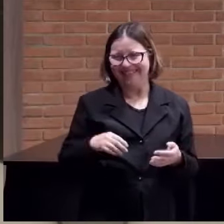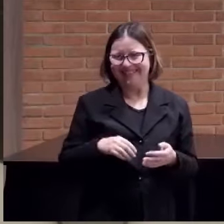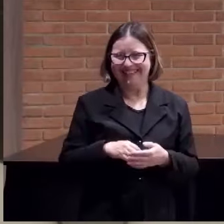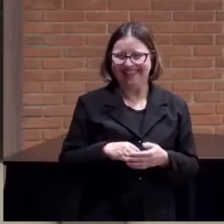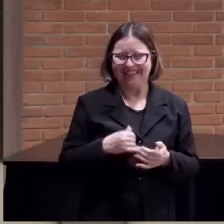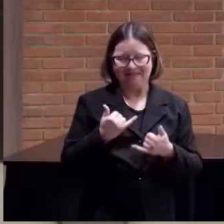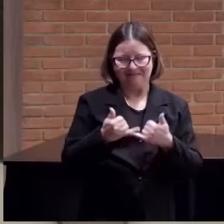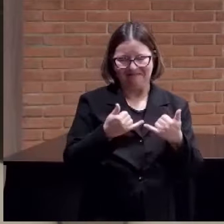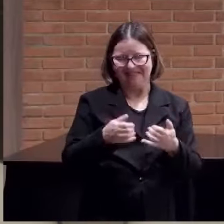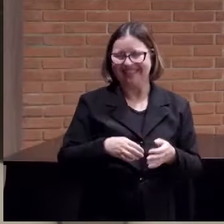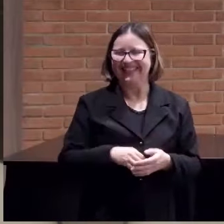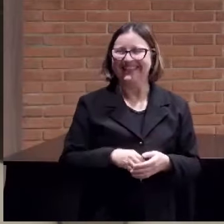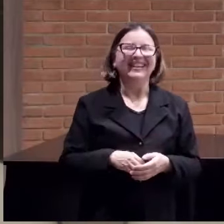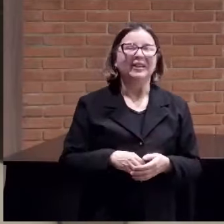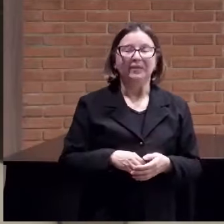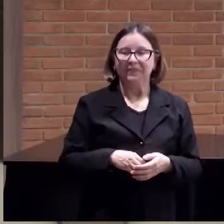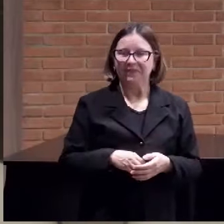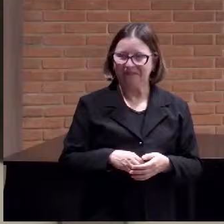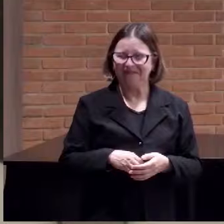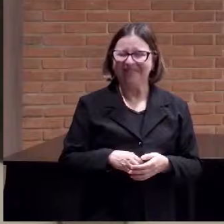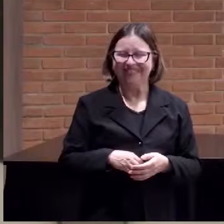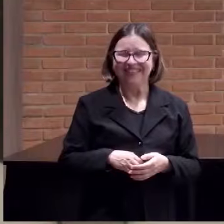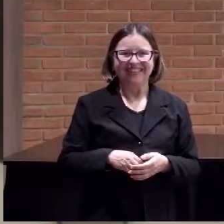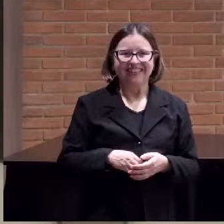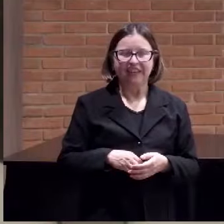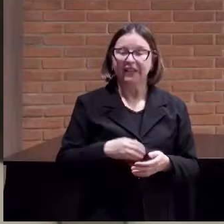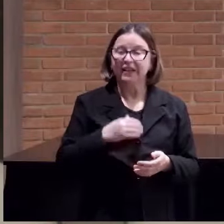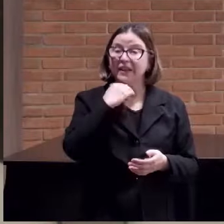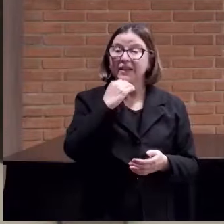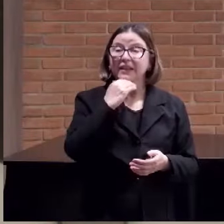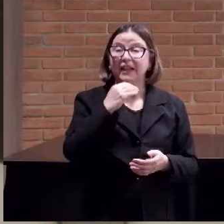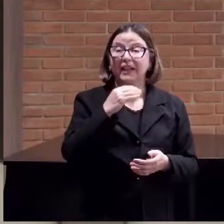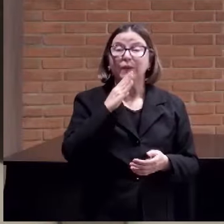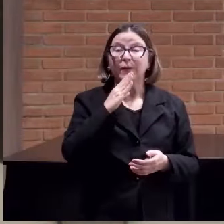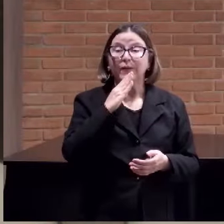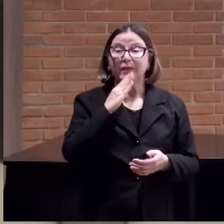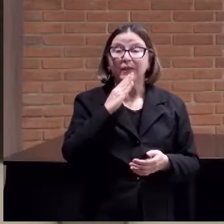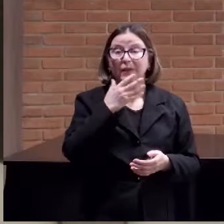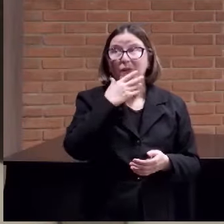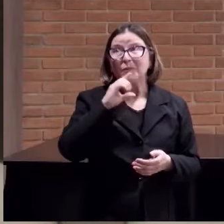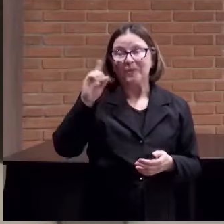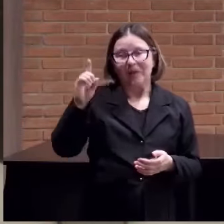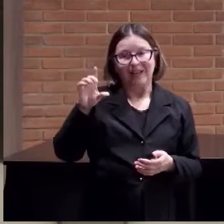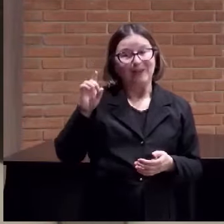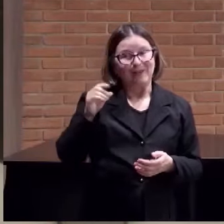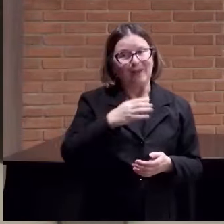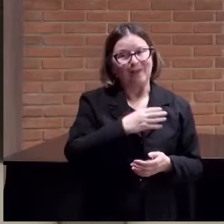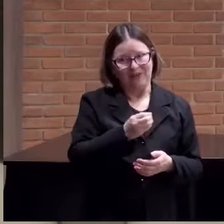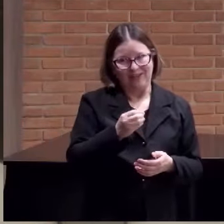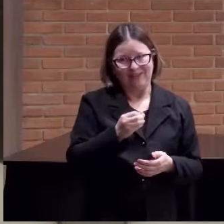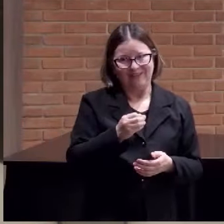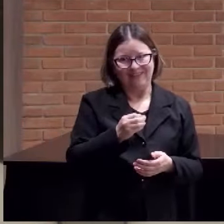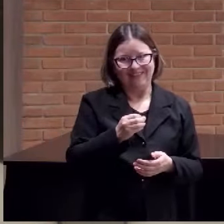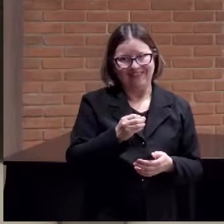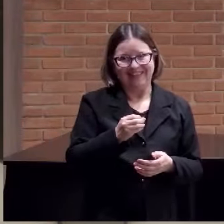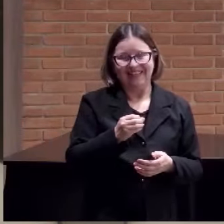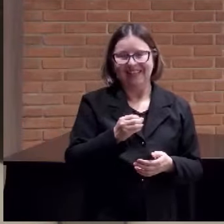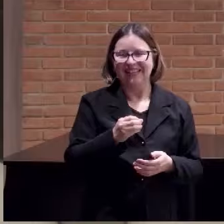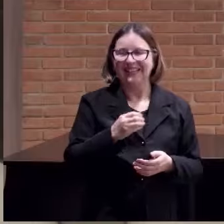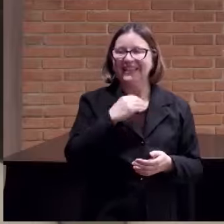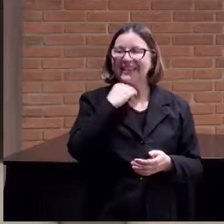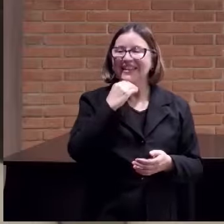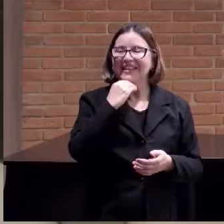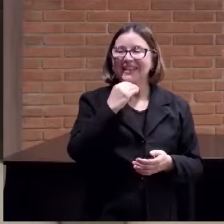Ninguém conhece o Pai senão o Filho, e ninguém conhece o Filho senão o Pai, e aquele a quem o Filho